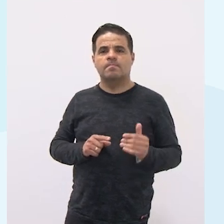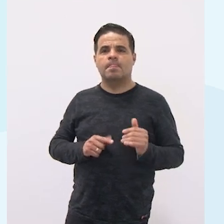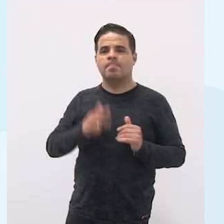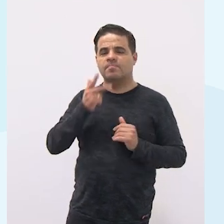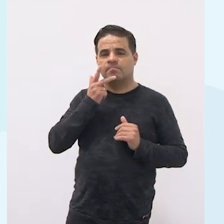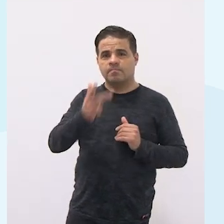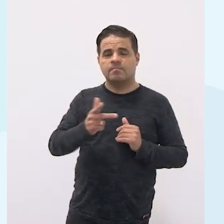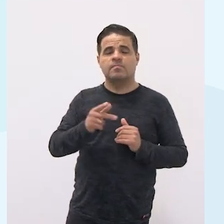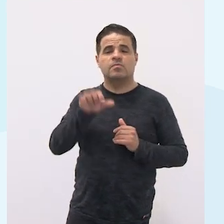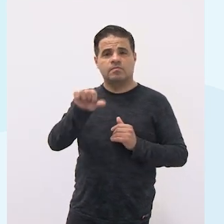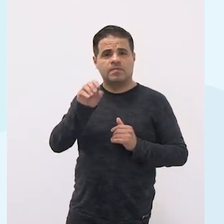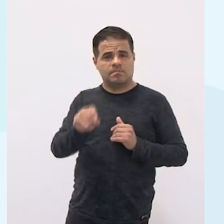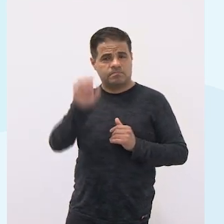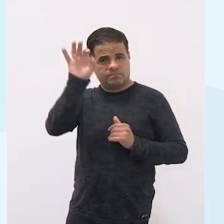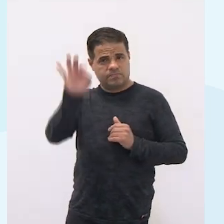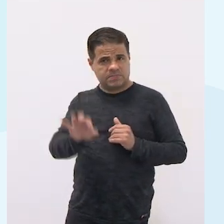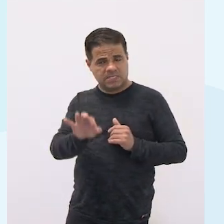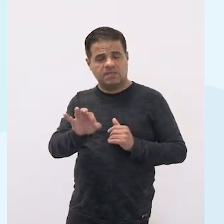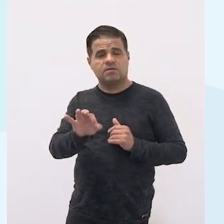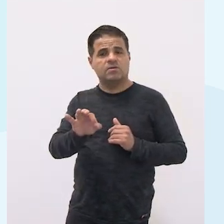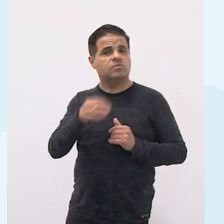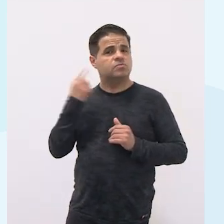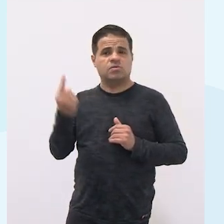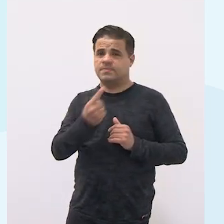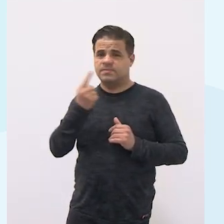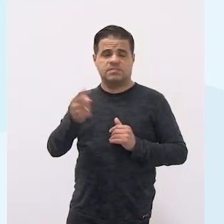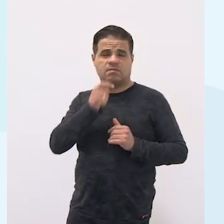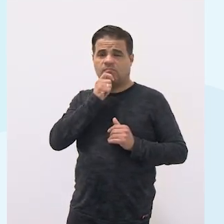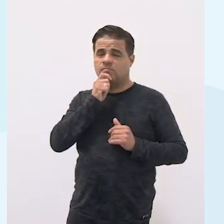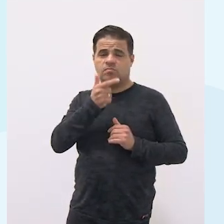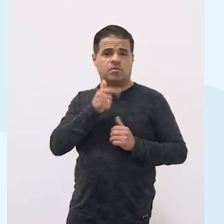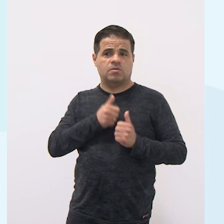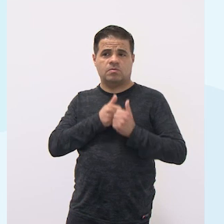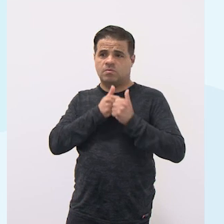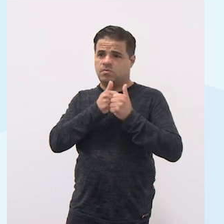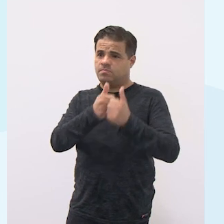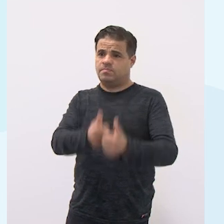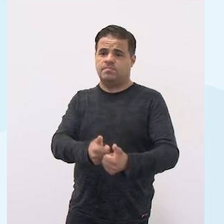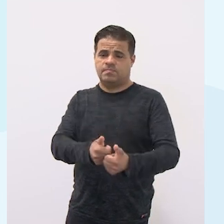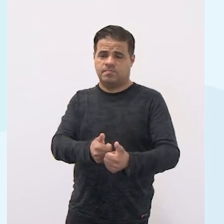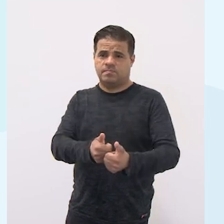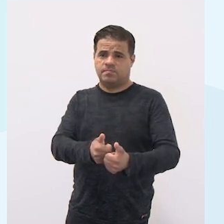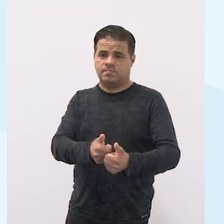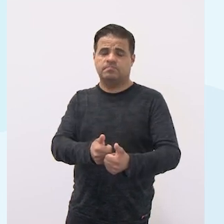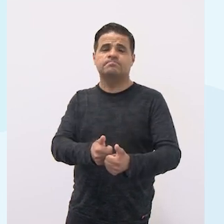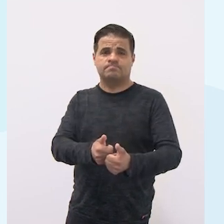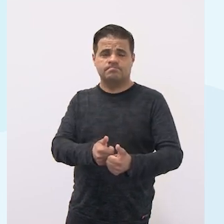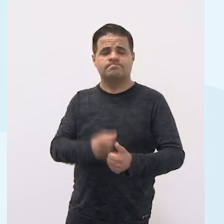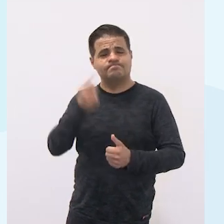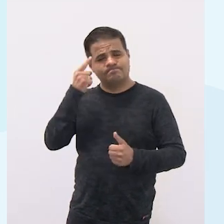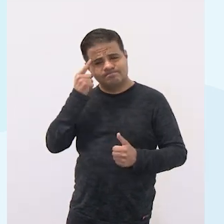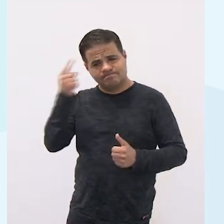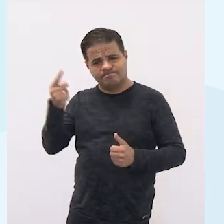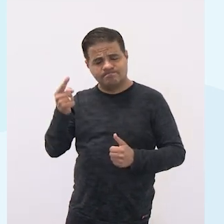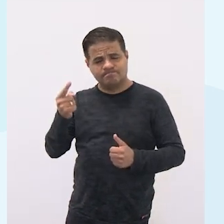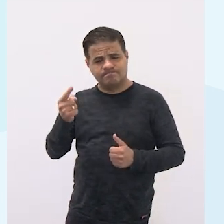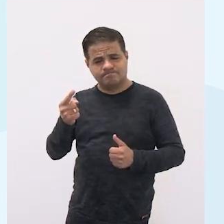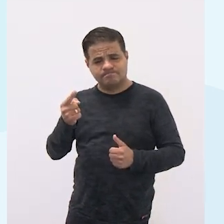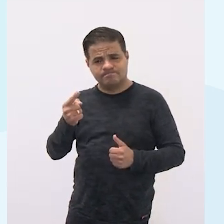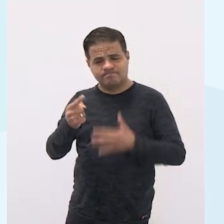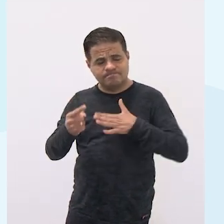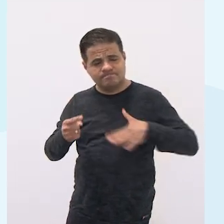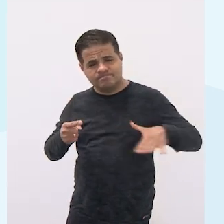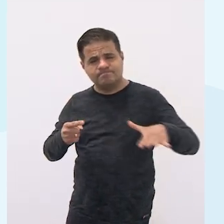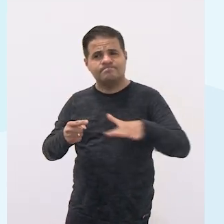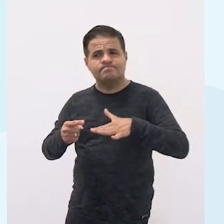90% delas não vinham sozinhas, vinham acompanhadas. Então, essa dificuldade da autonomia, então, que vai